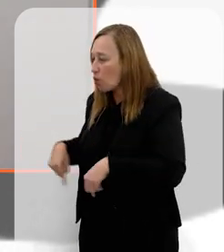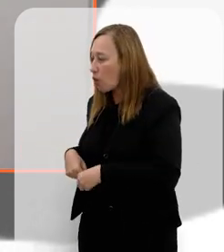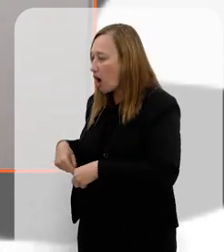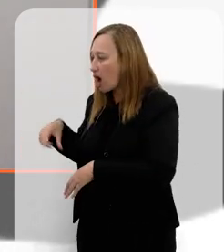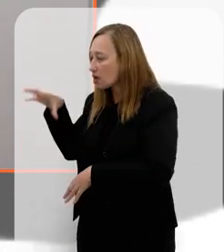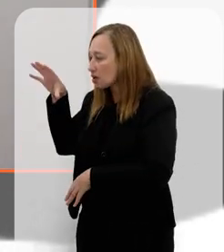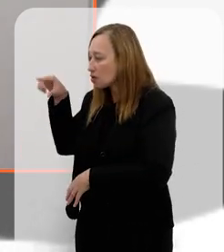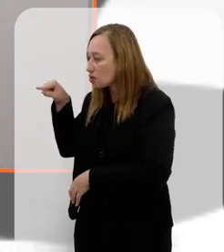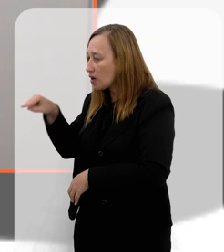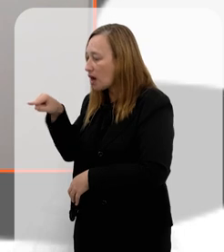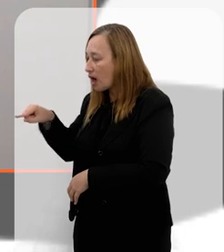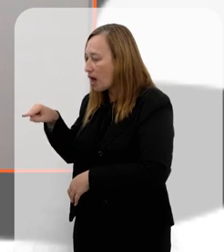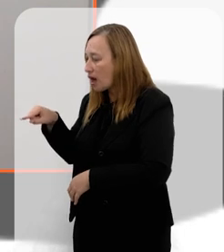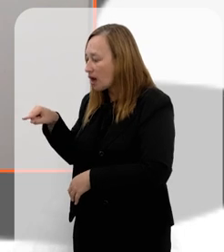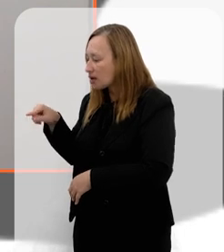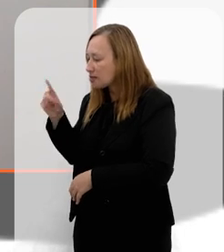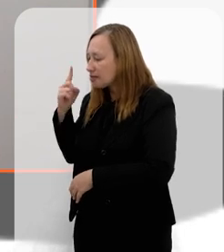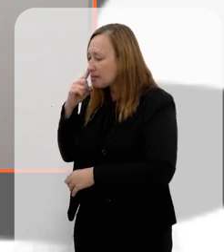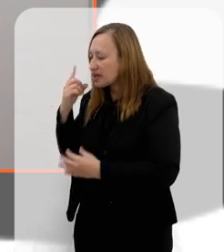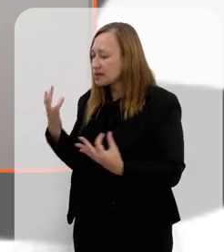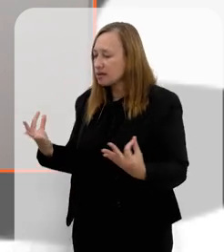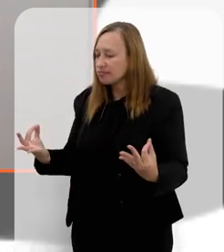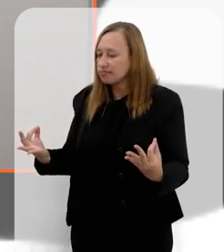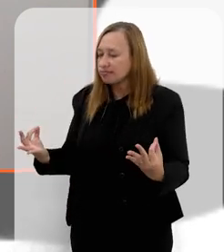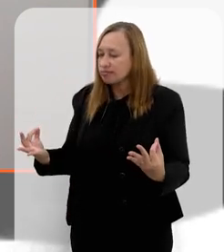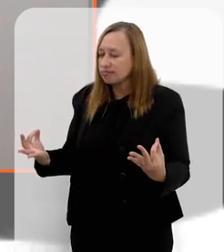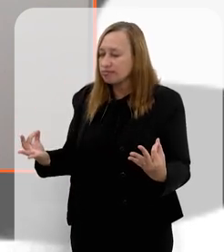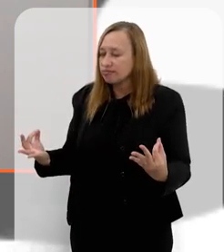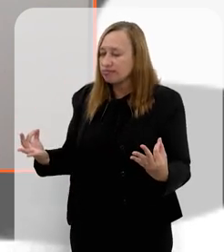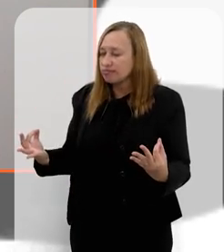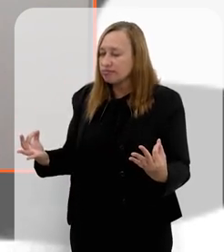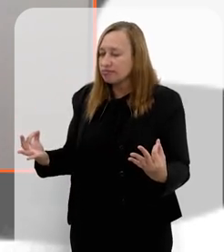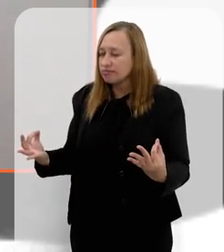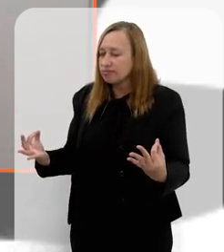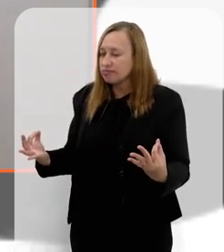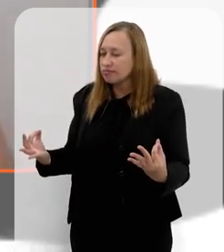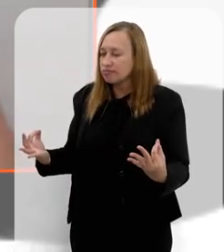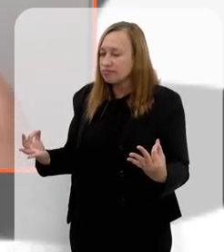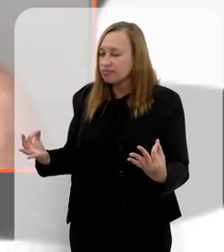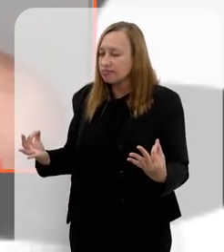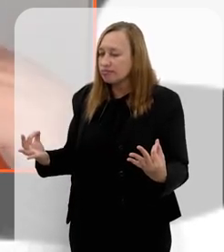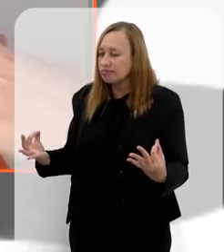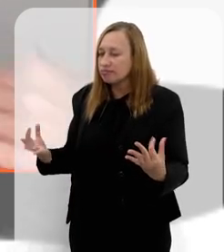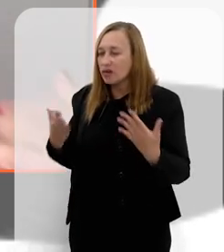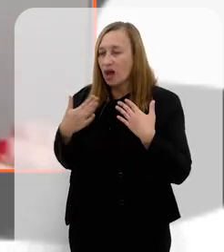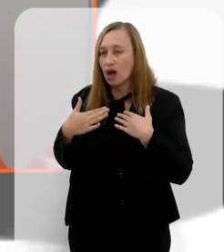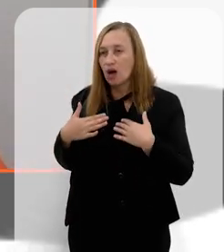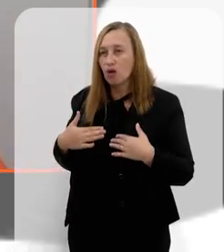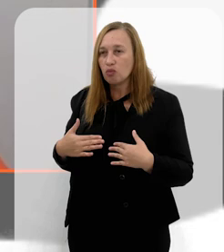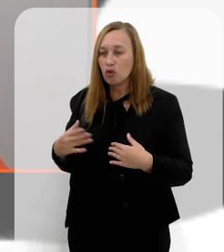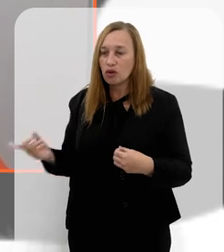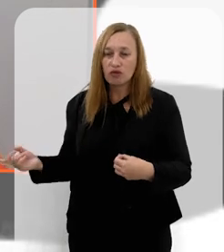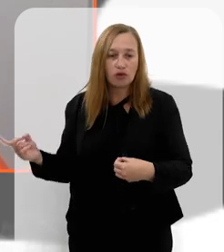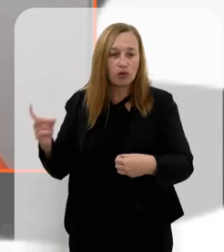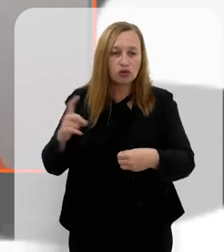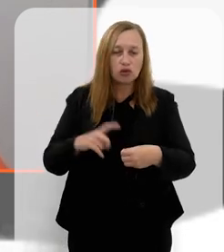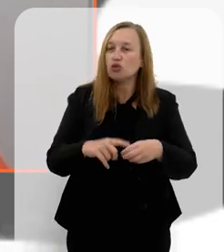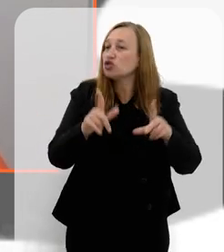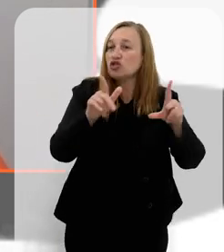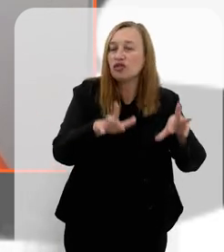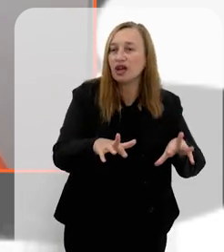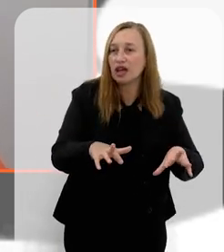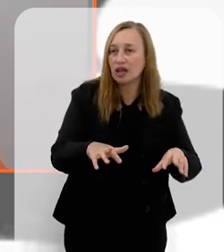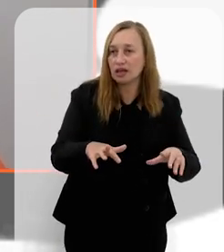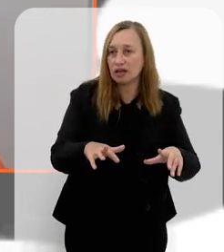quarto, ficou quietinho lá, fazendo atenção plena de olhinho fechado, se acalmou. E voltou